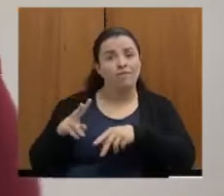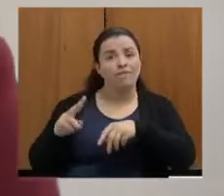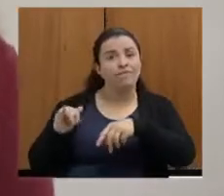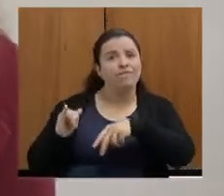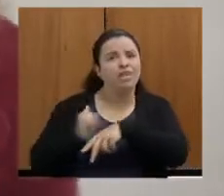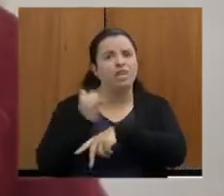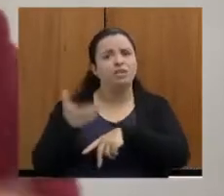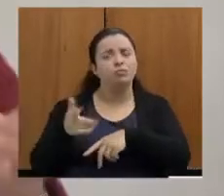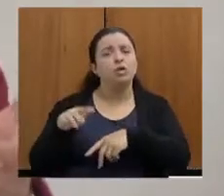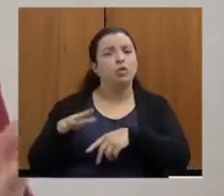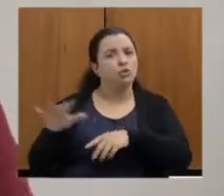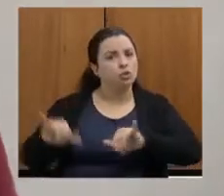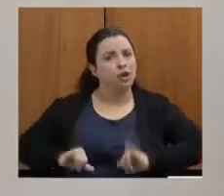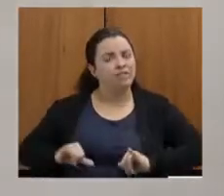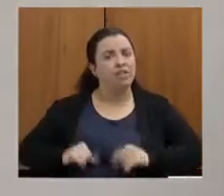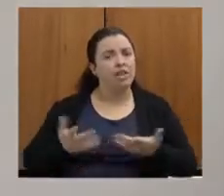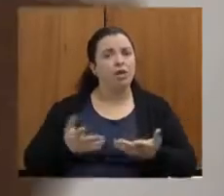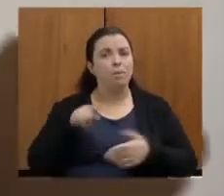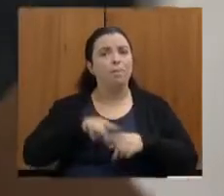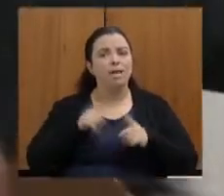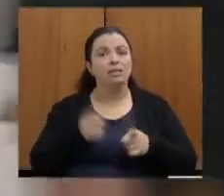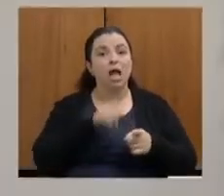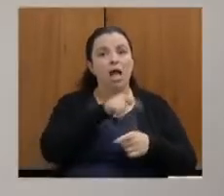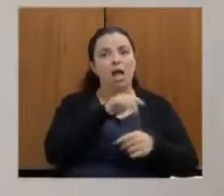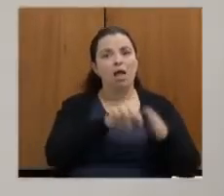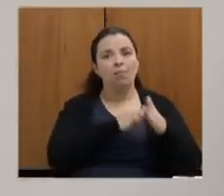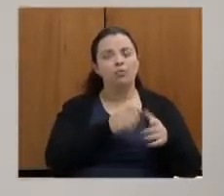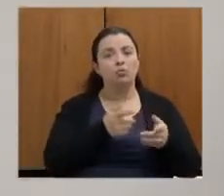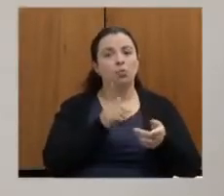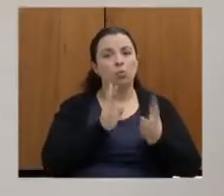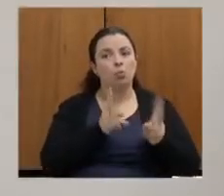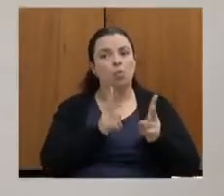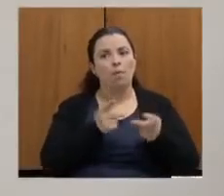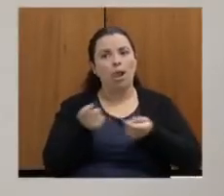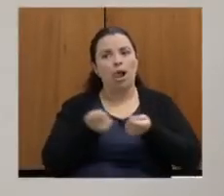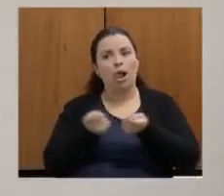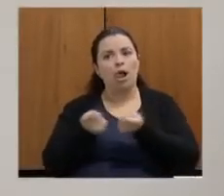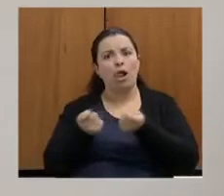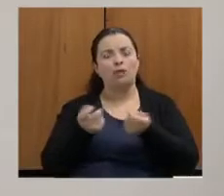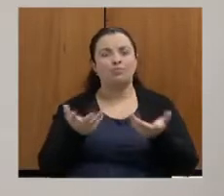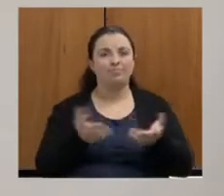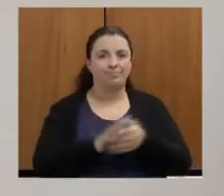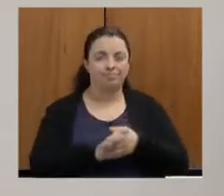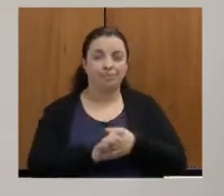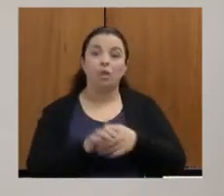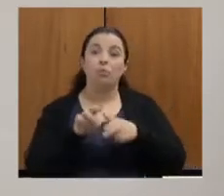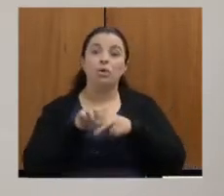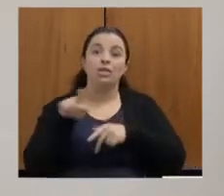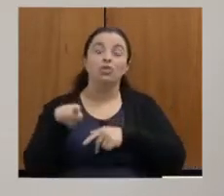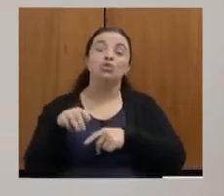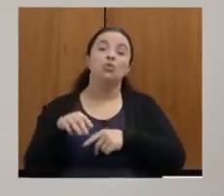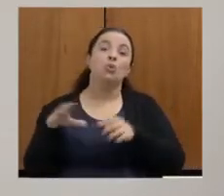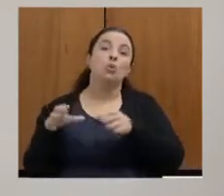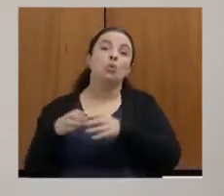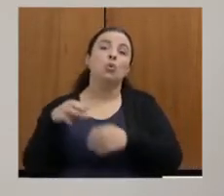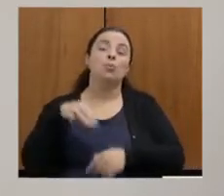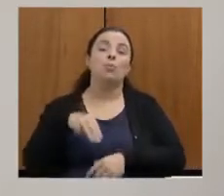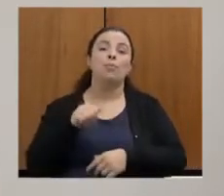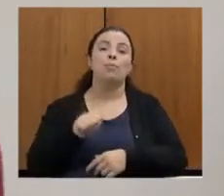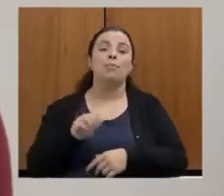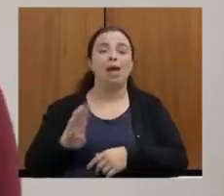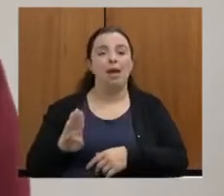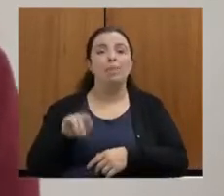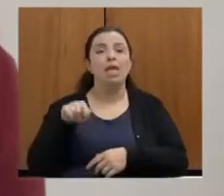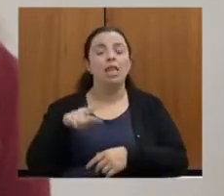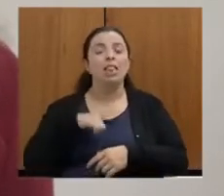Ampla é impune então uma abri ele tem um papel é teve né naquele naquele crime